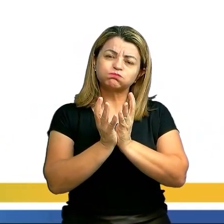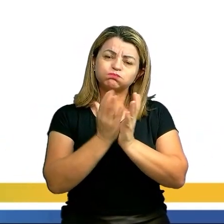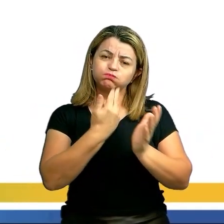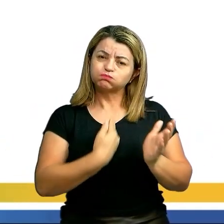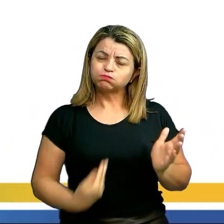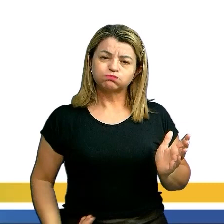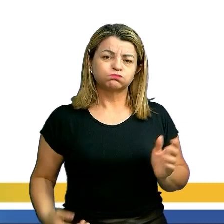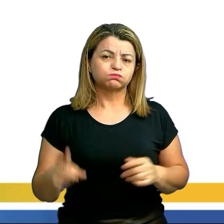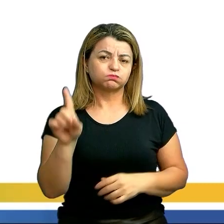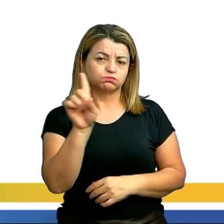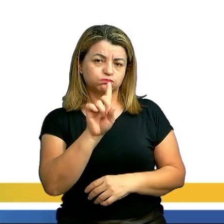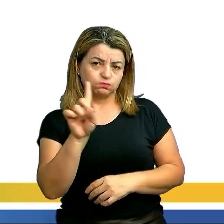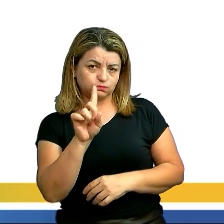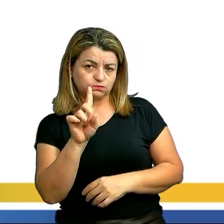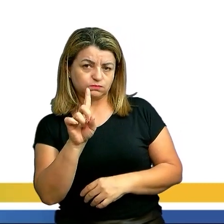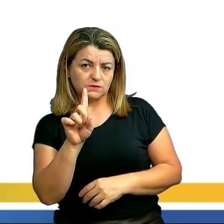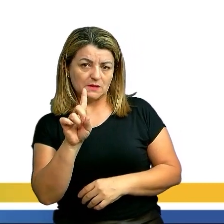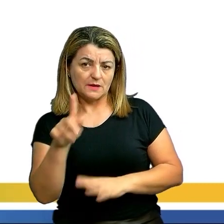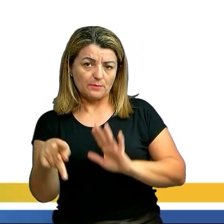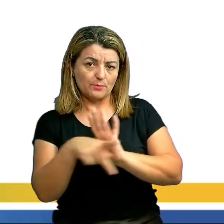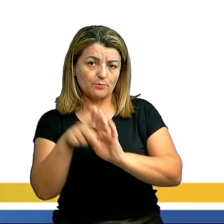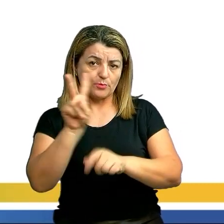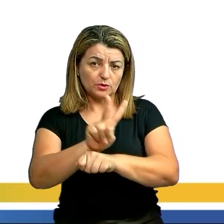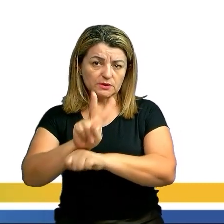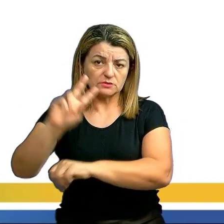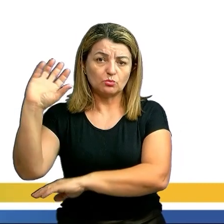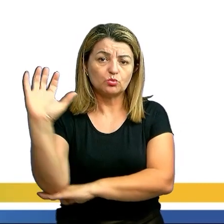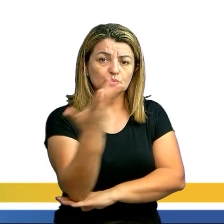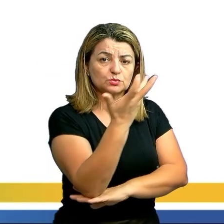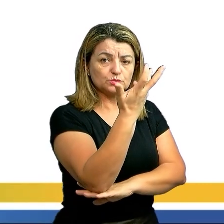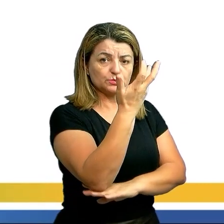relacionados a questões ambientais, certo?